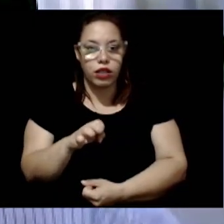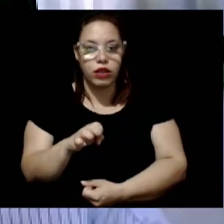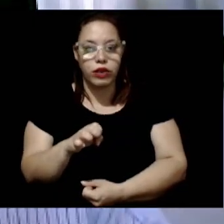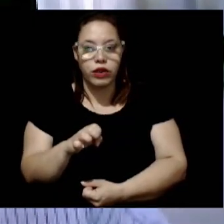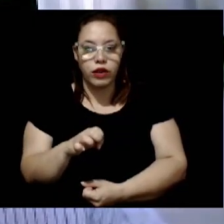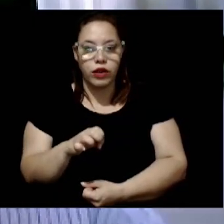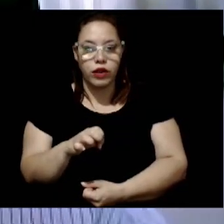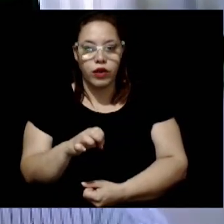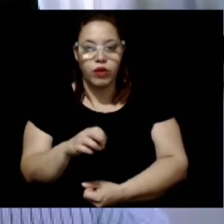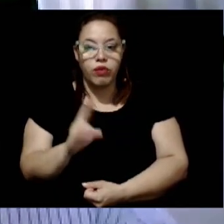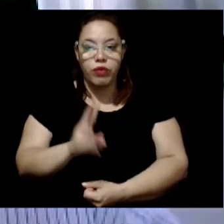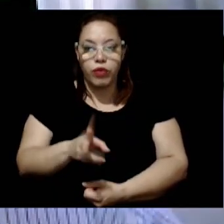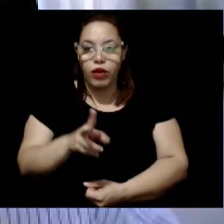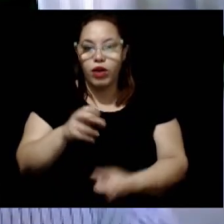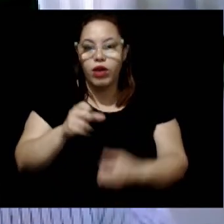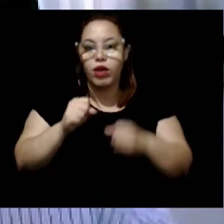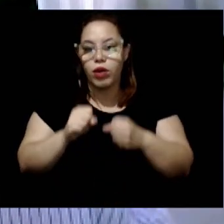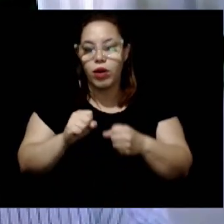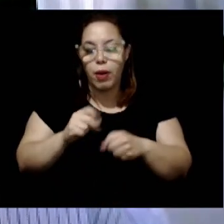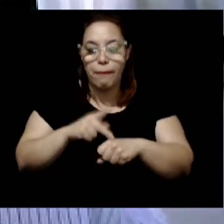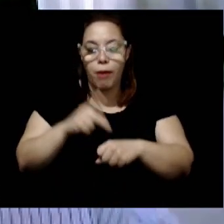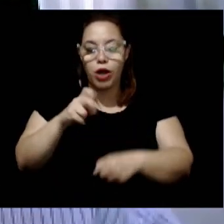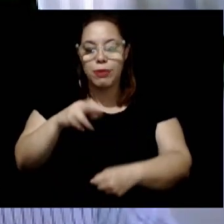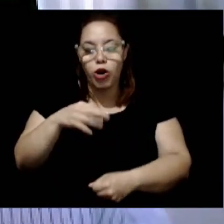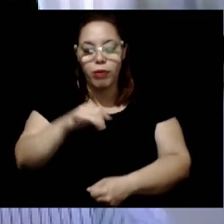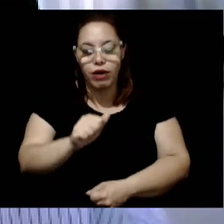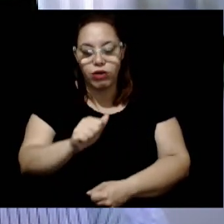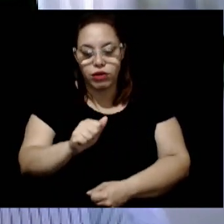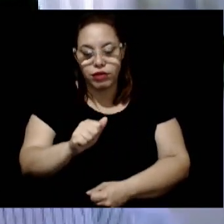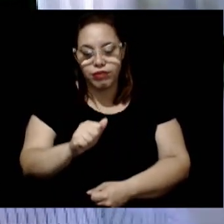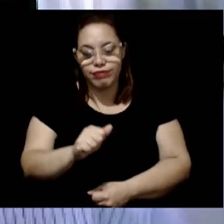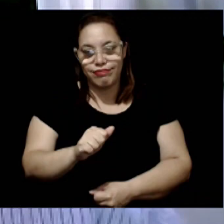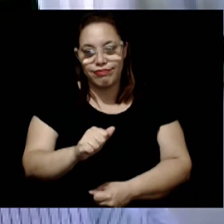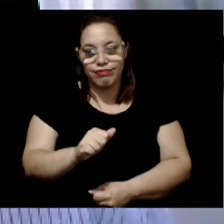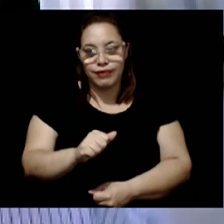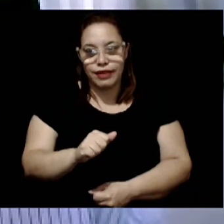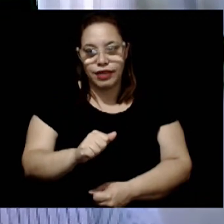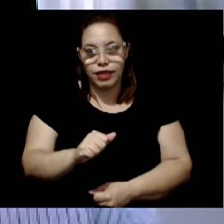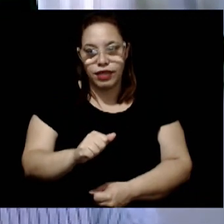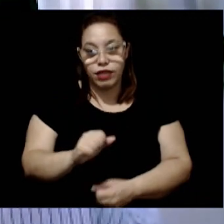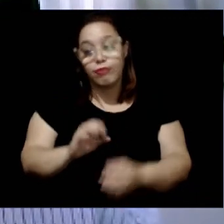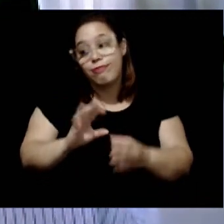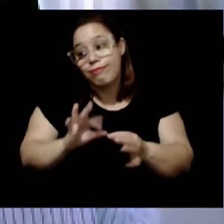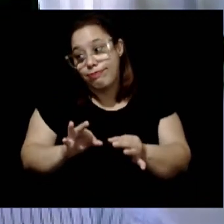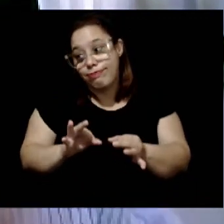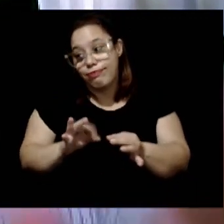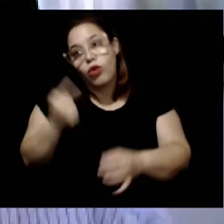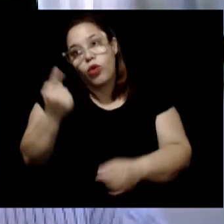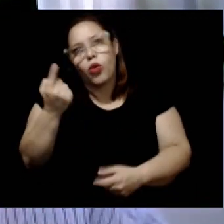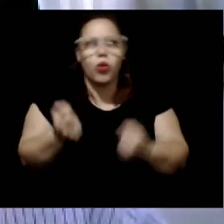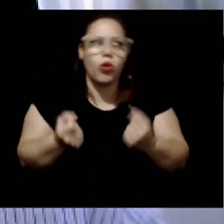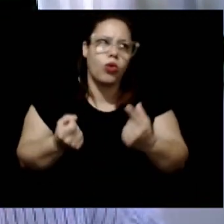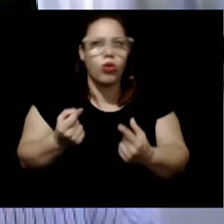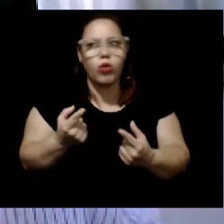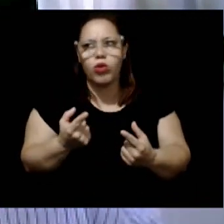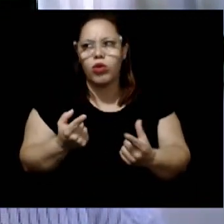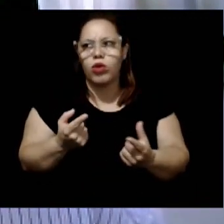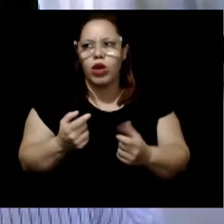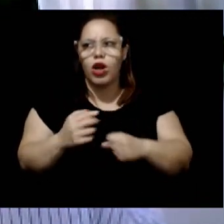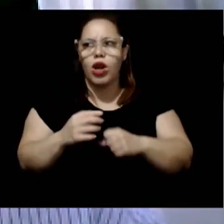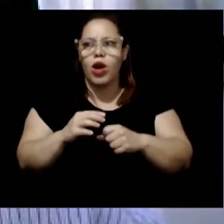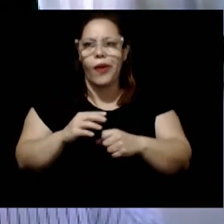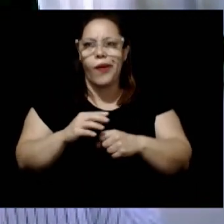dela pós-menopausa, ela é quase que reta. Existem outros fatores de fisiopatologia, mas a